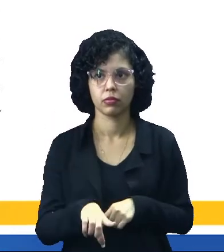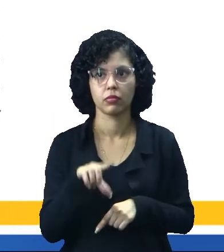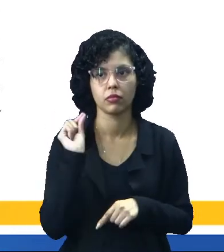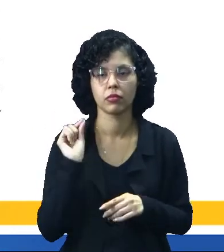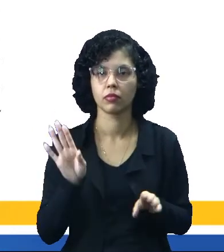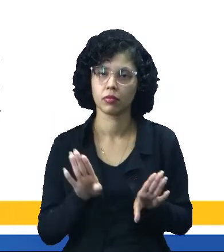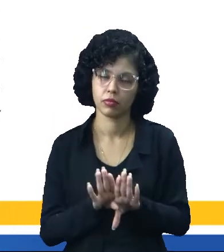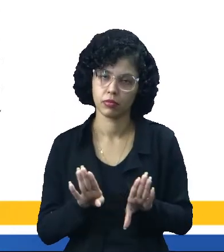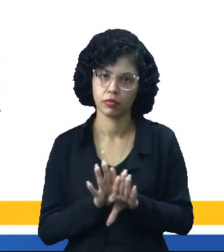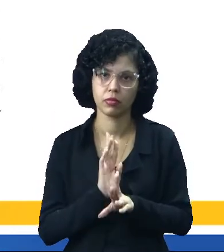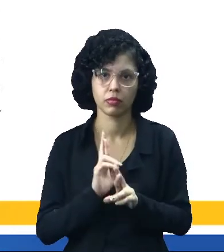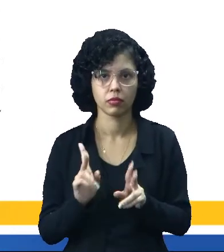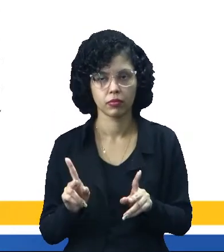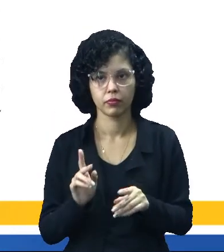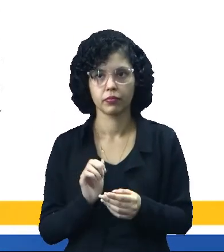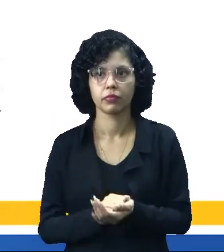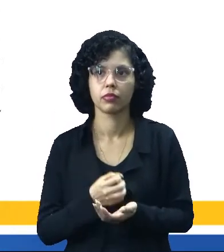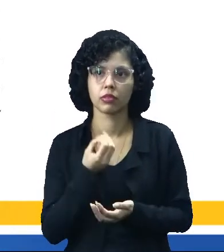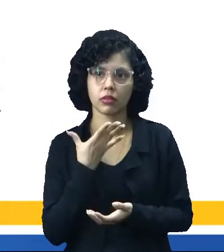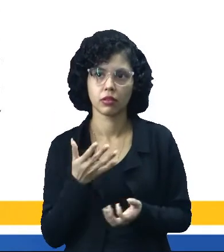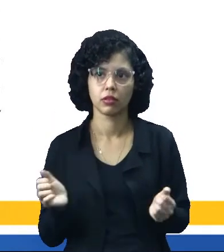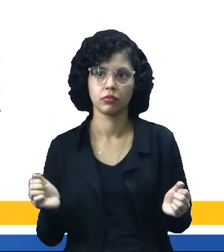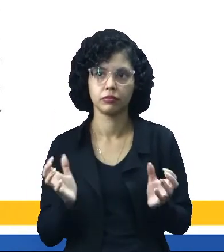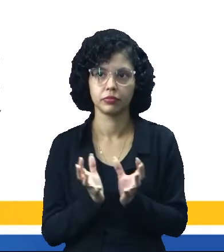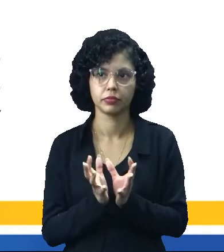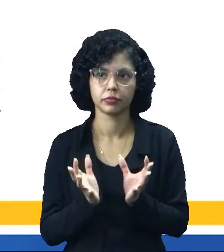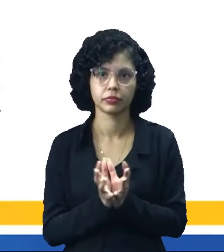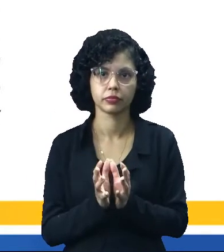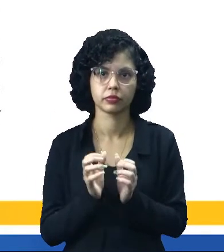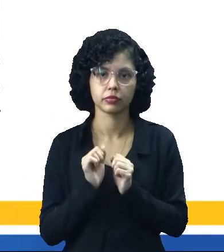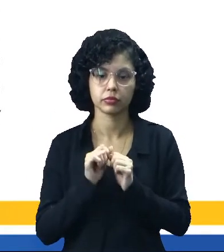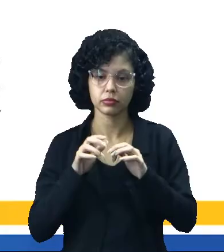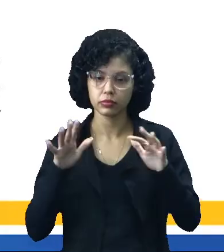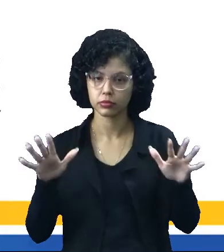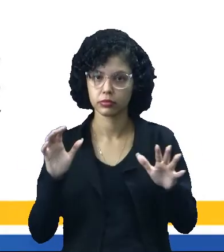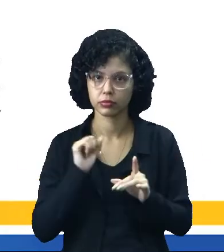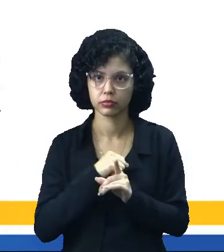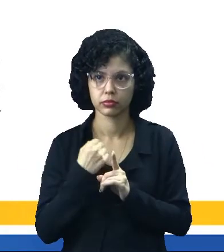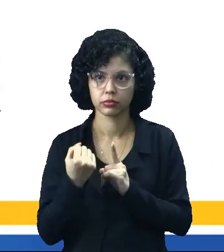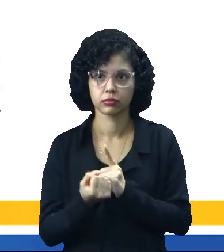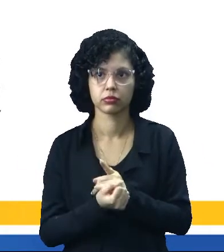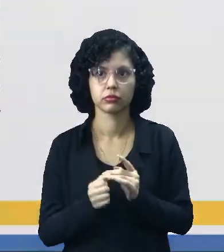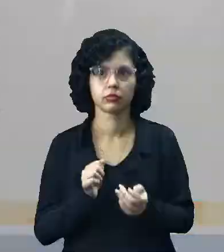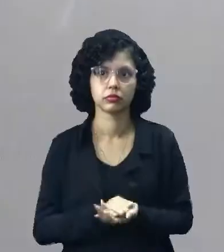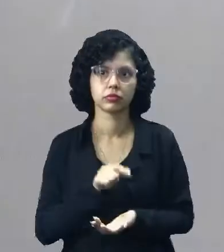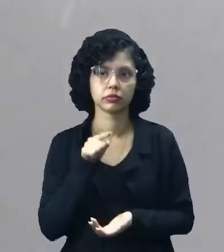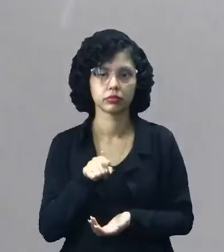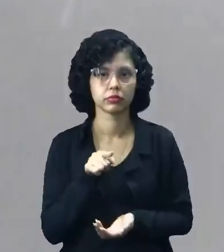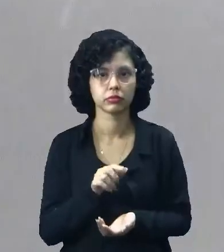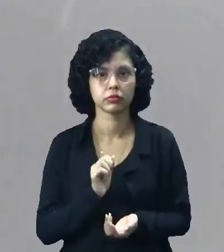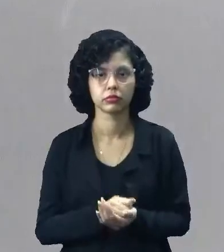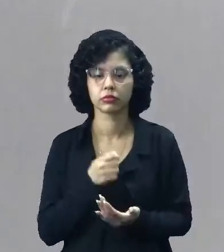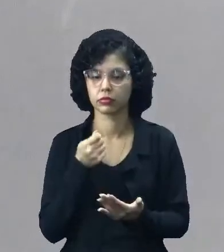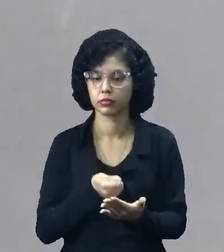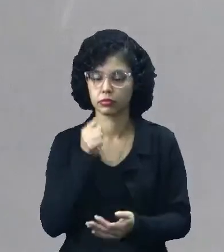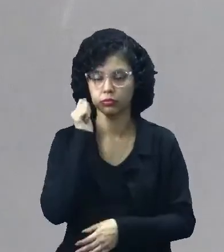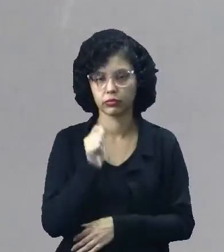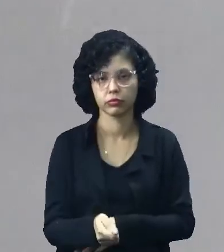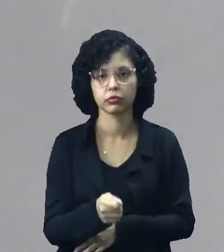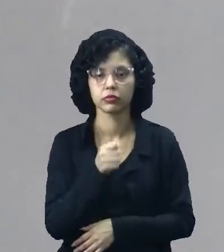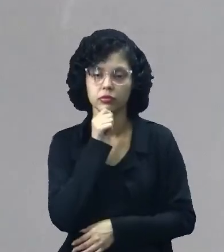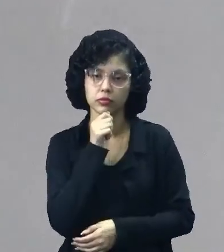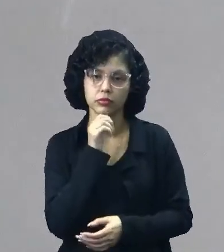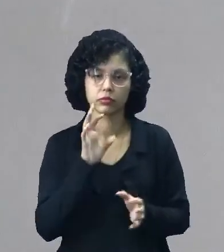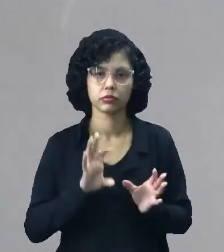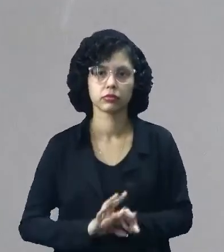né? Que é muito diferente do bem-estar coletivo, né? Amplamente propagado pelo socialismo. Aqui a gente tem um regime que